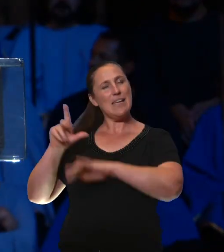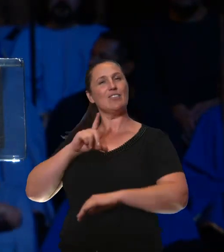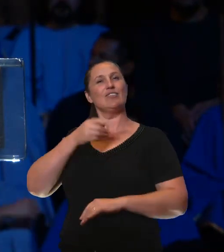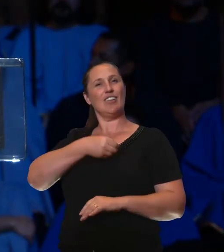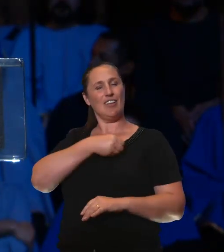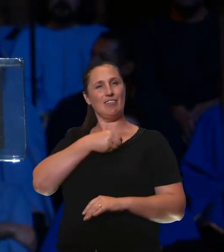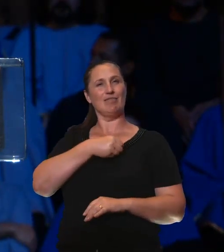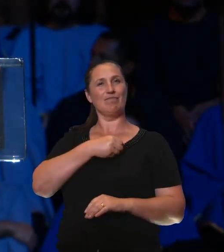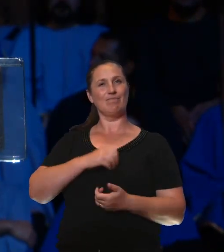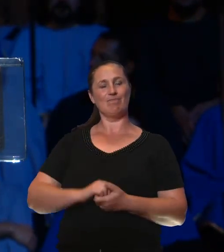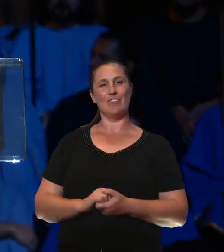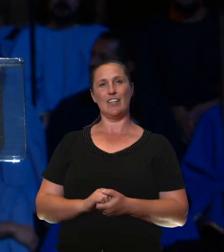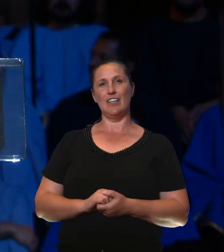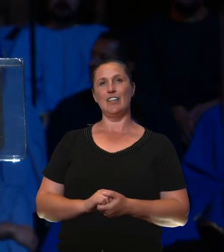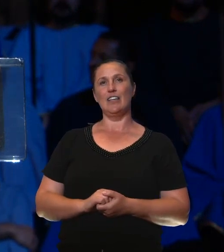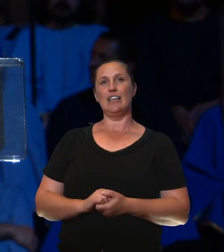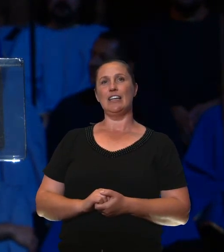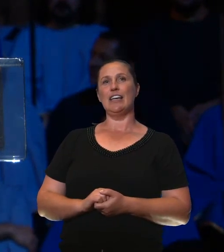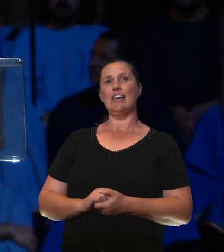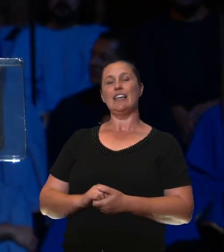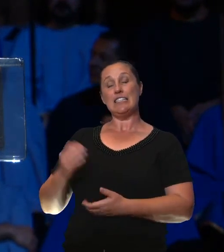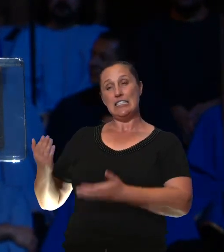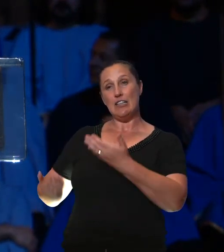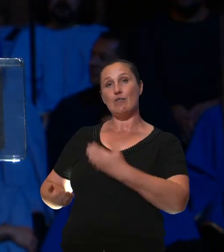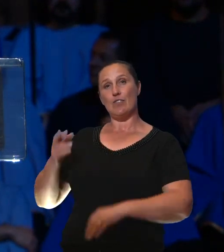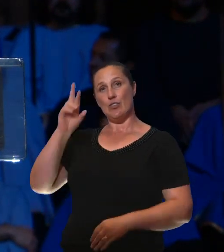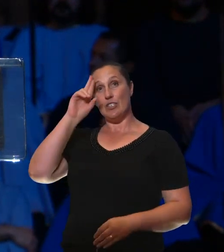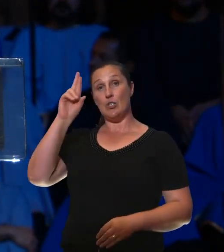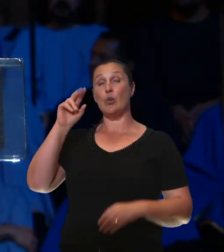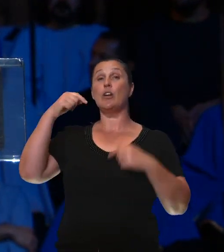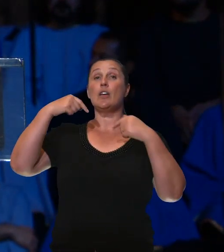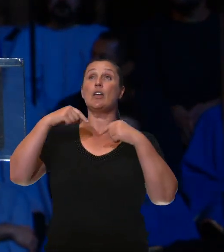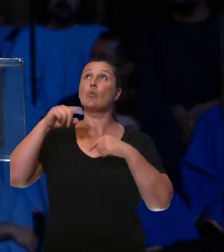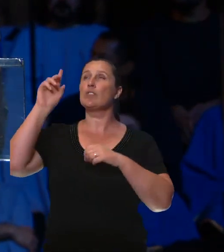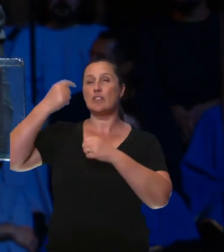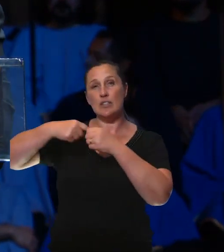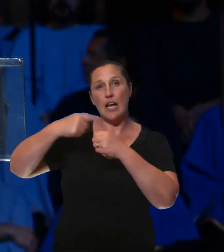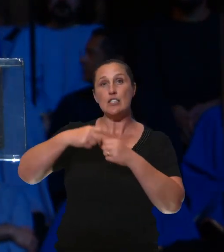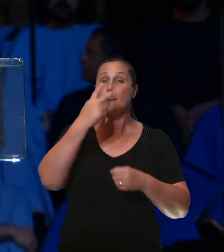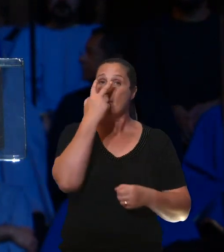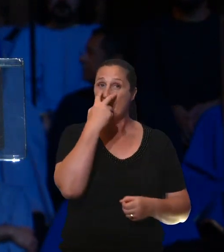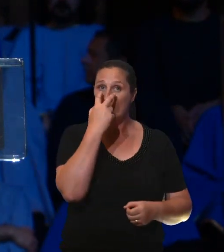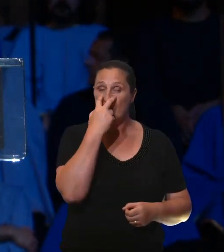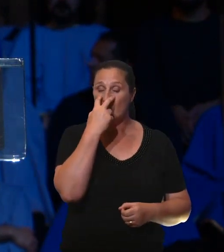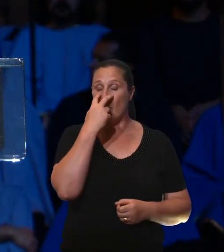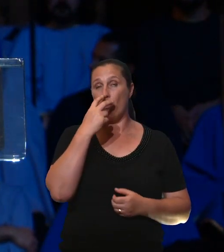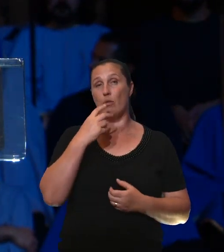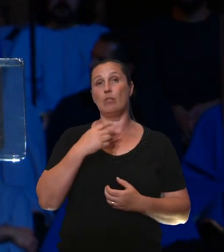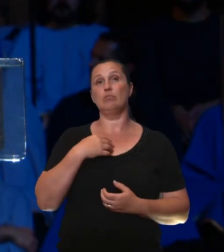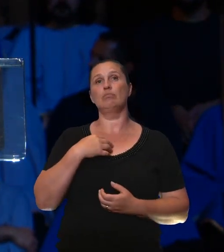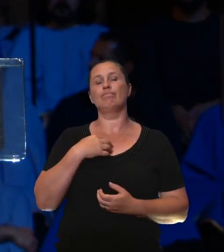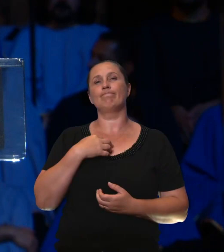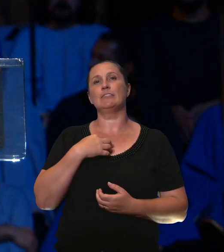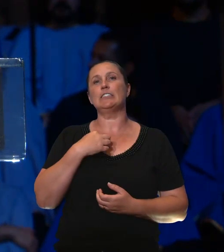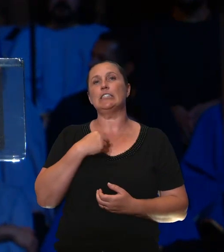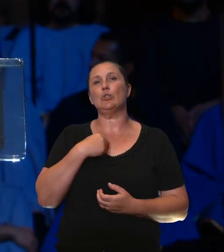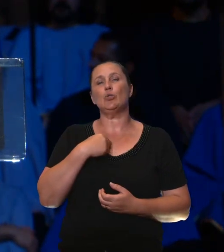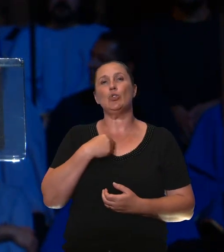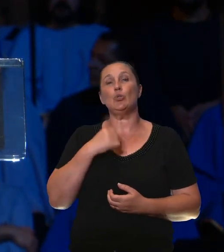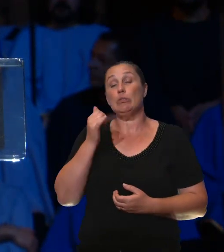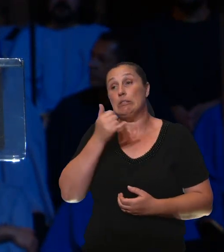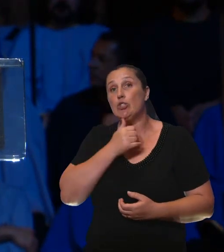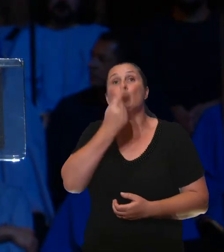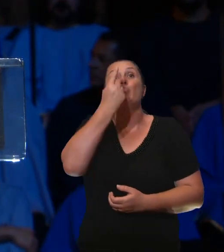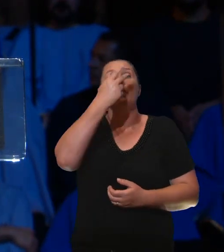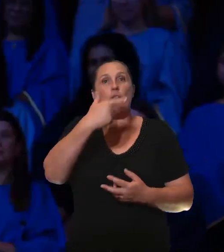aqui, e é uma honra servir ao Senhor. Eu sou de Vitória, Espírito Santo, e eu estou só frustrado com uma coisa,